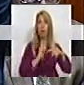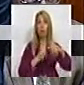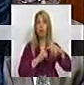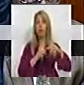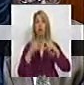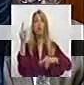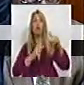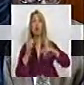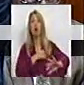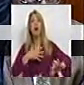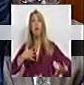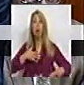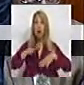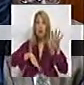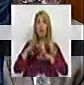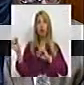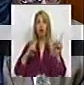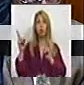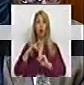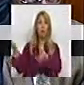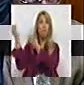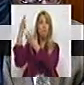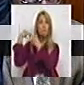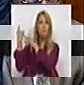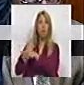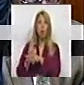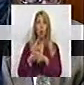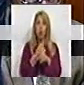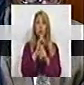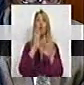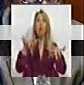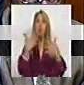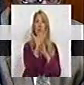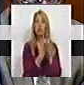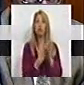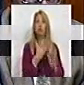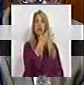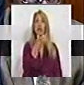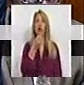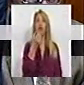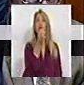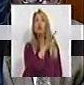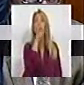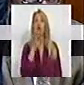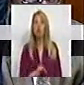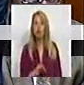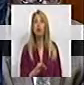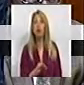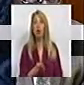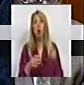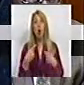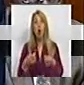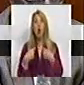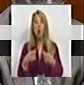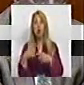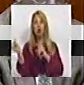as empresas que transportam mercadorias, de forma a que possam deduzir 120% os custos com os transportes